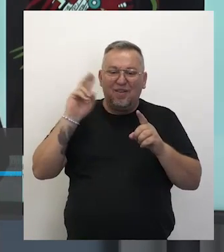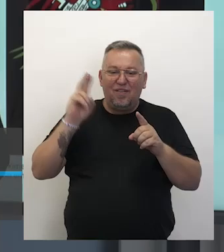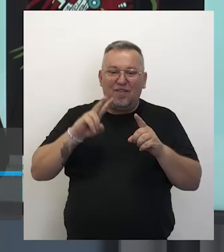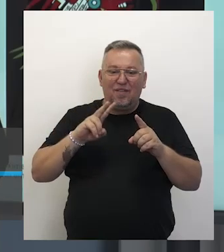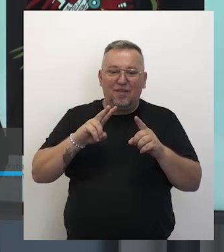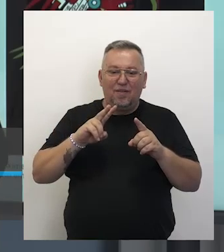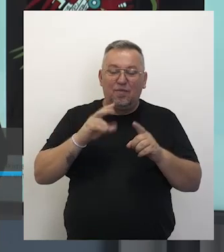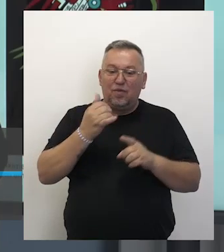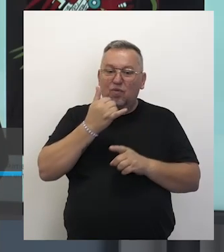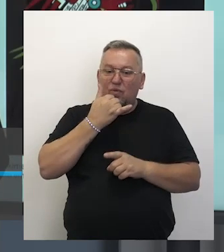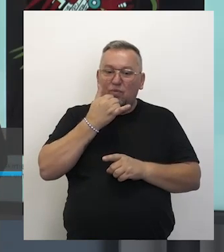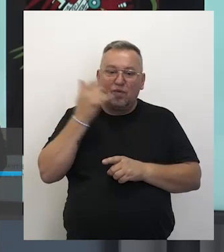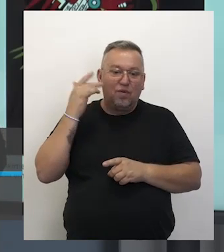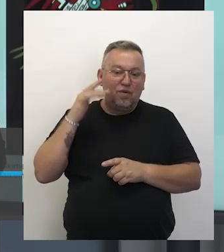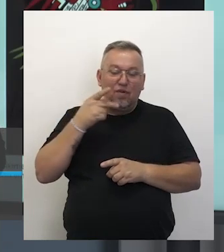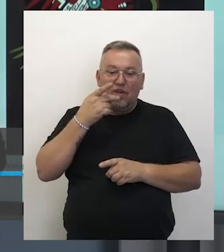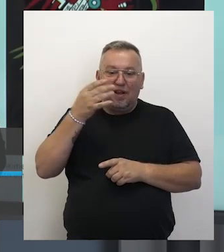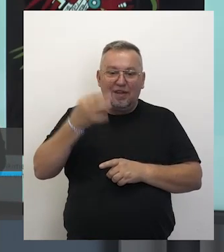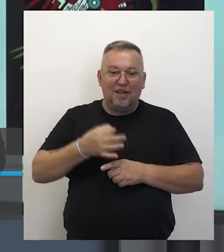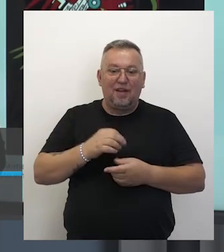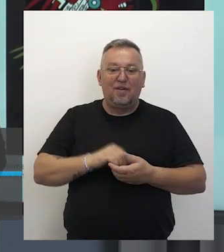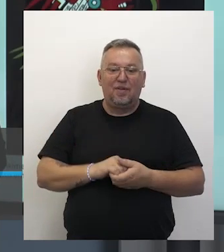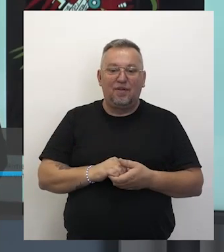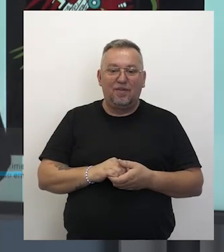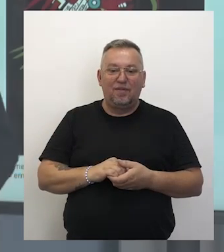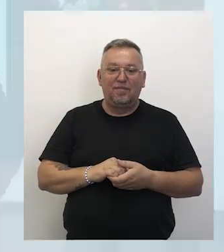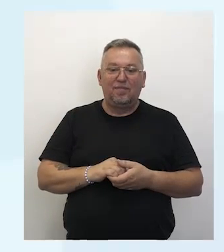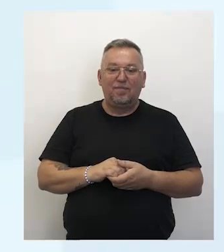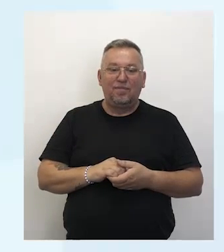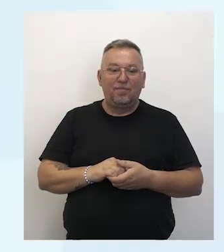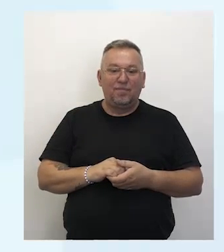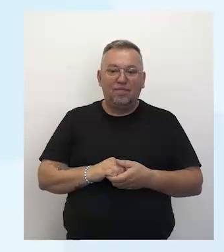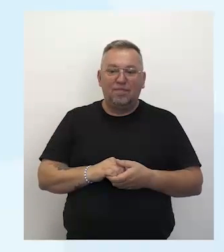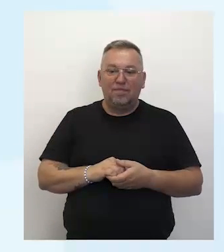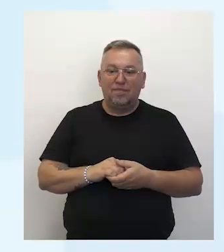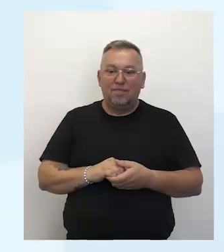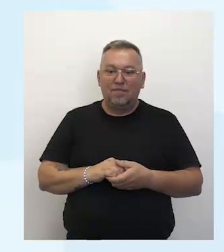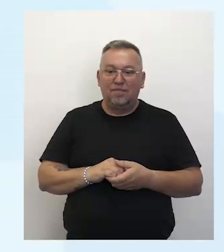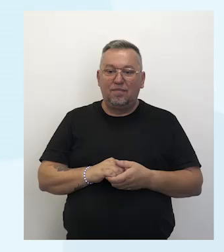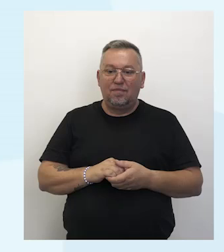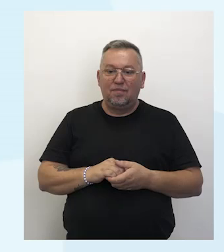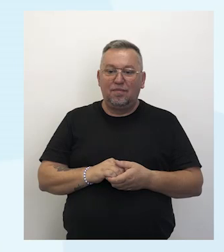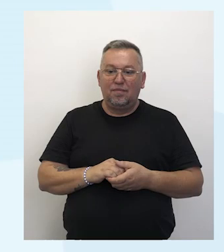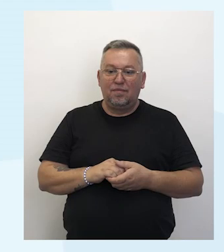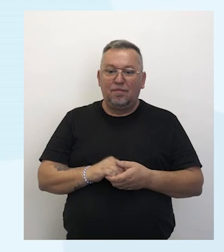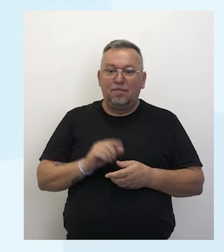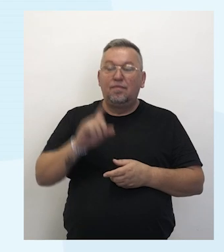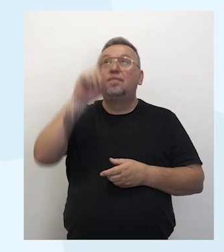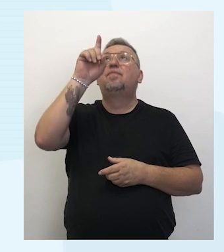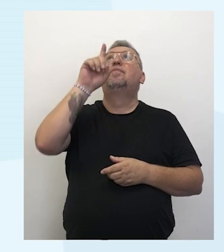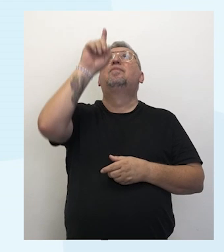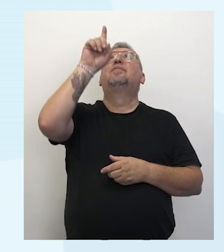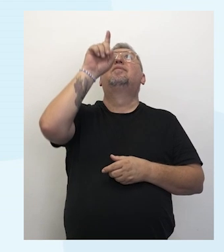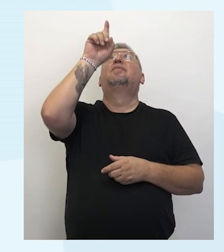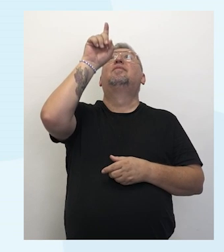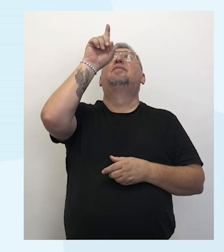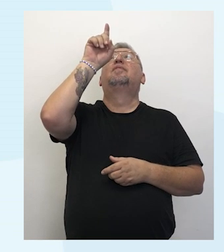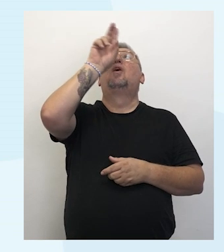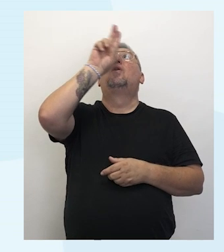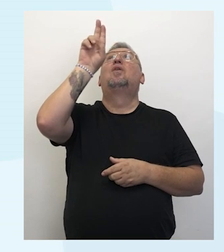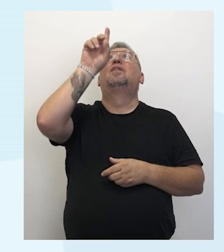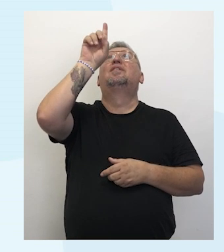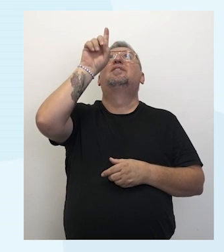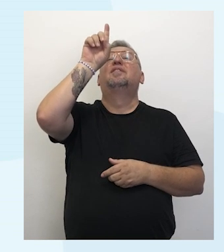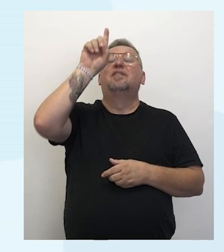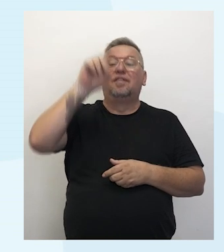professores, me desculpem se eu não falar na pronúncia correta, dá uma olhadinha aí. A serpente emplumada, que é a Quetzalcoatl, deus do